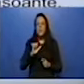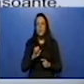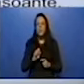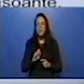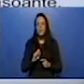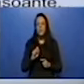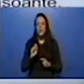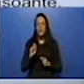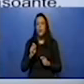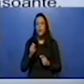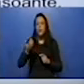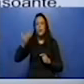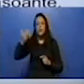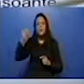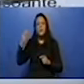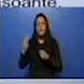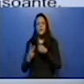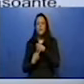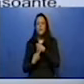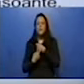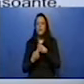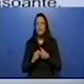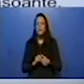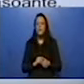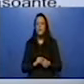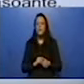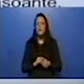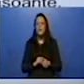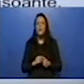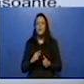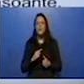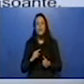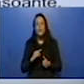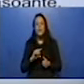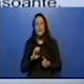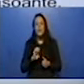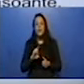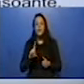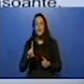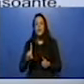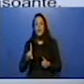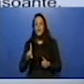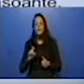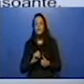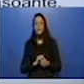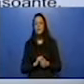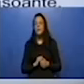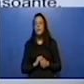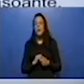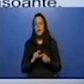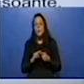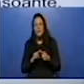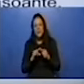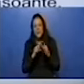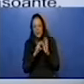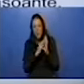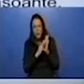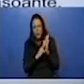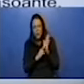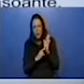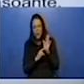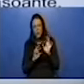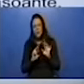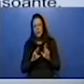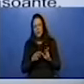estudei, estudaram. Studied. Tem ed no final? Tem ed. Só que tem uma coisinha, uma regrinha bem